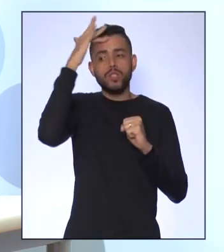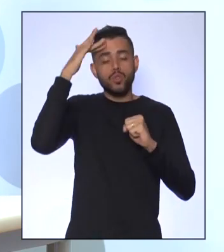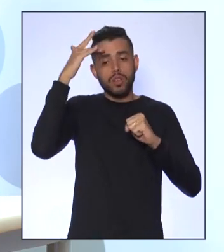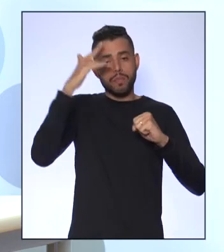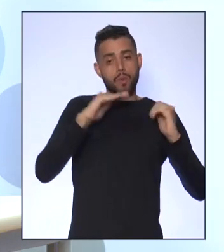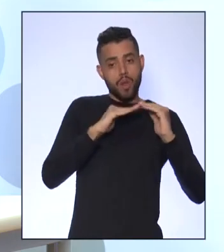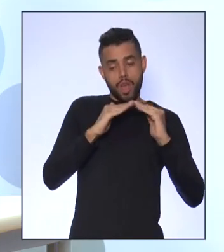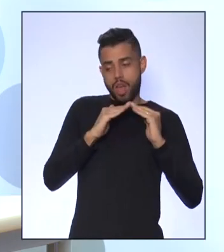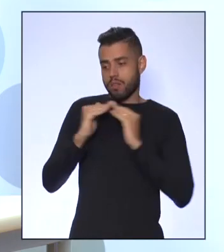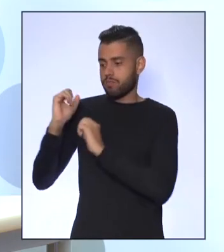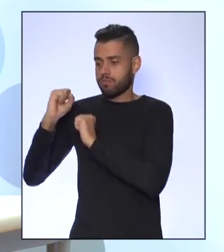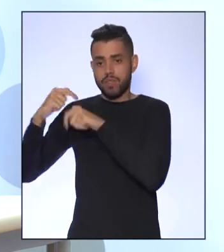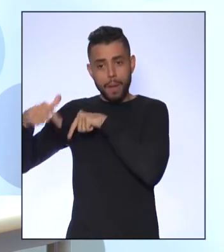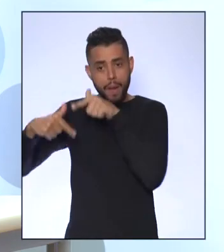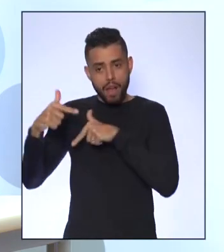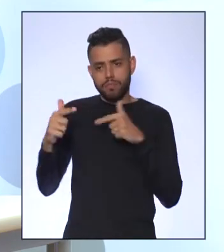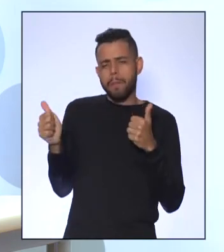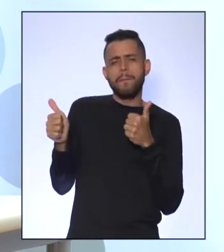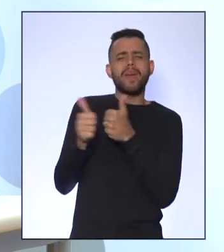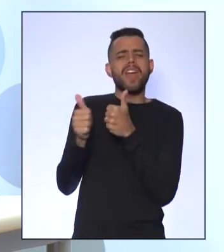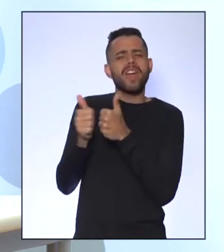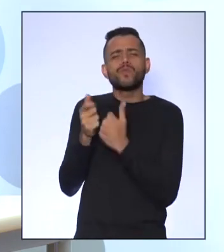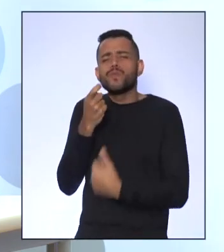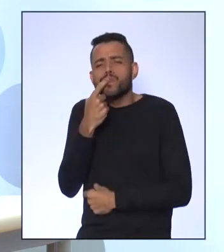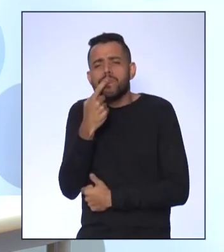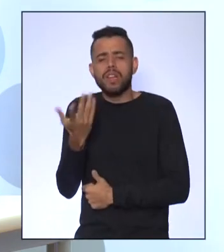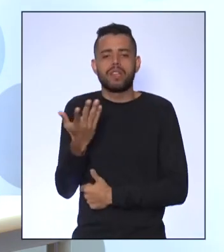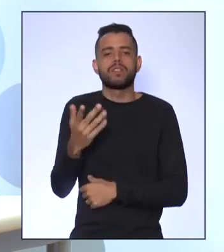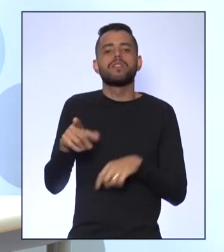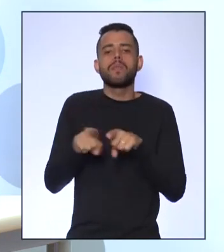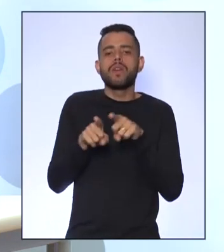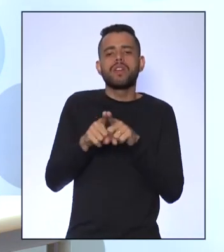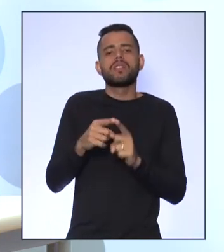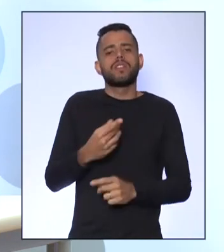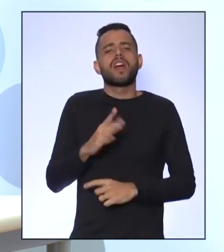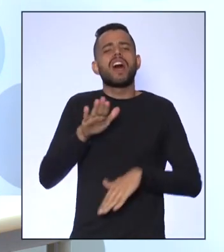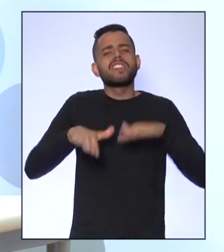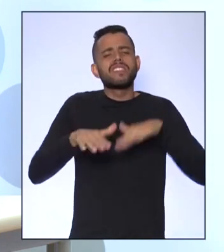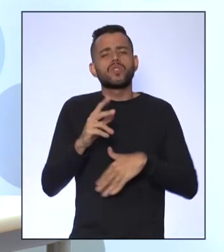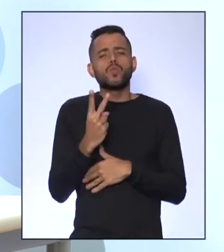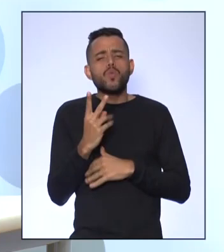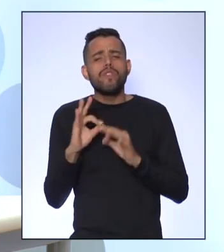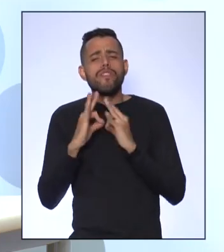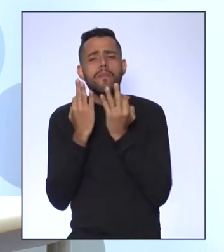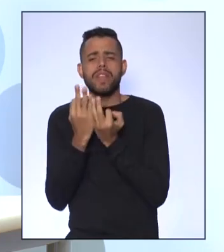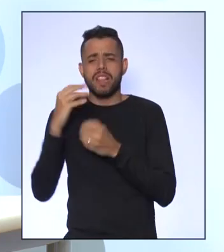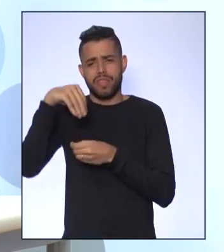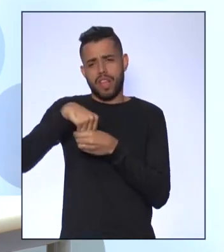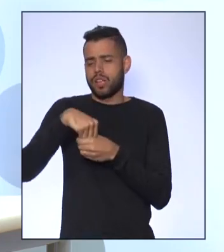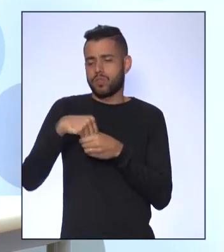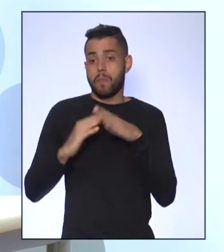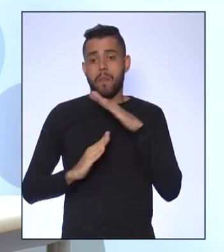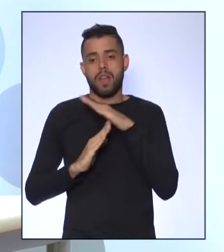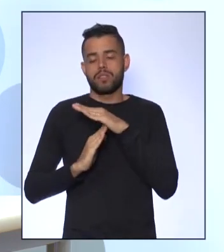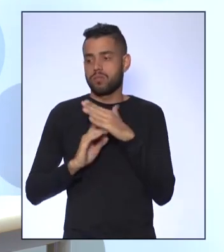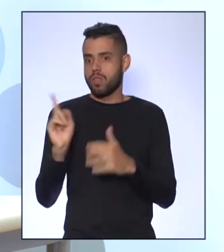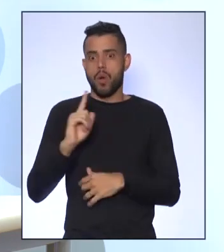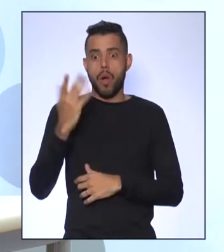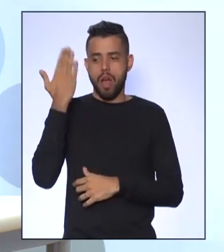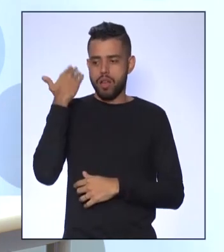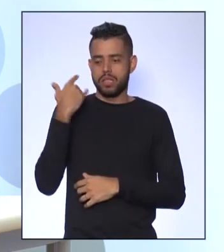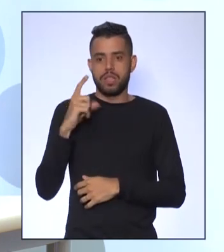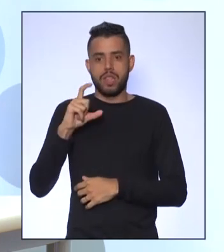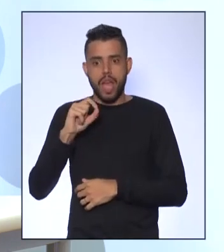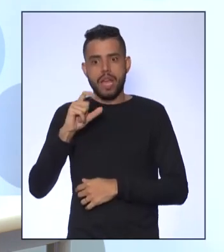emprego e também eles conviver só uma pessoa, 2 famílias no máximo na casa, não mais 10, 15 pessoas numa